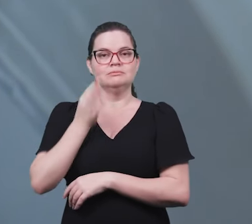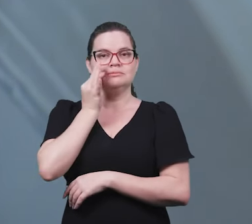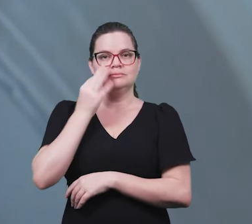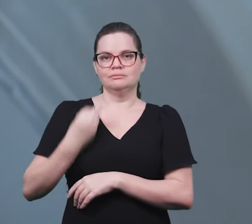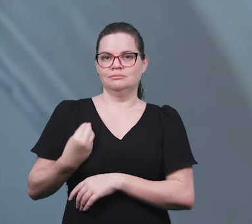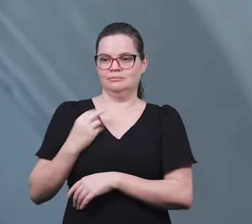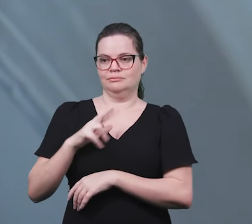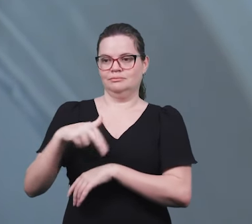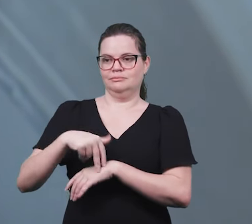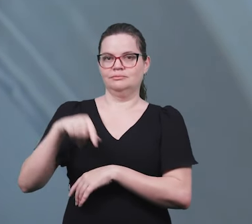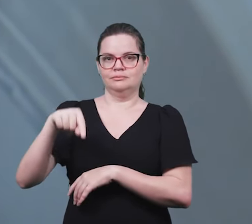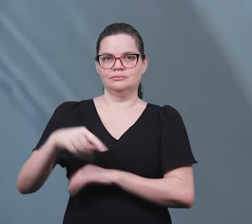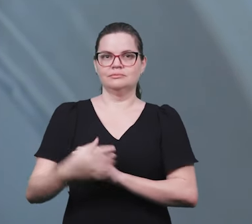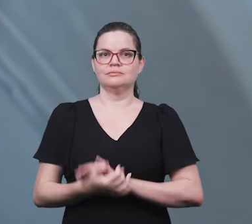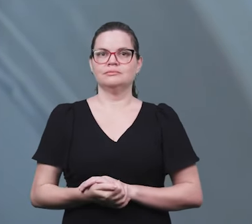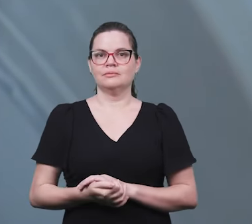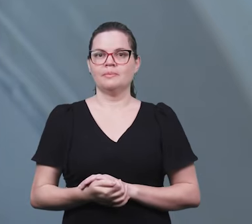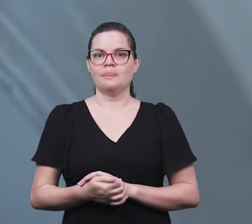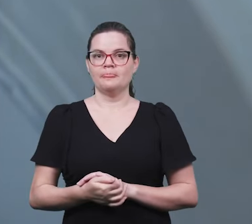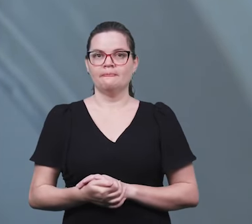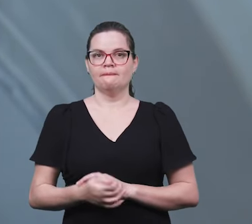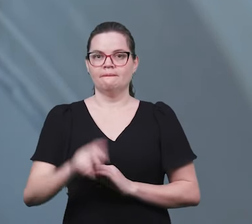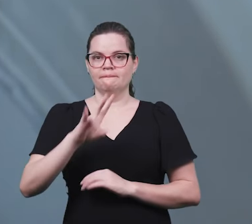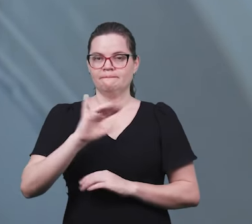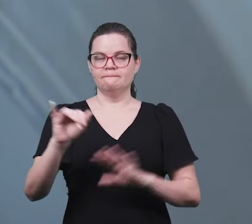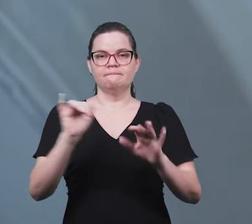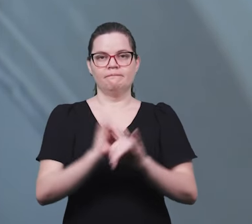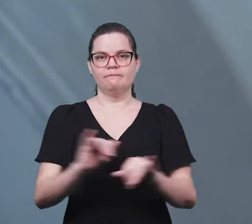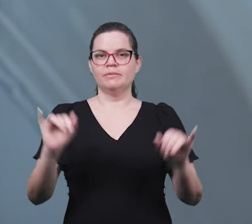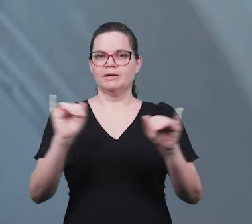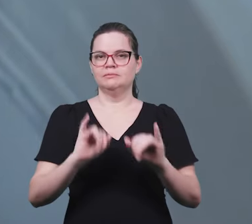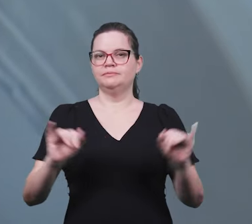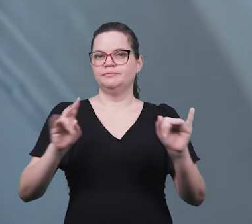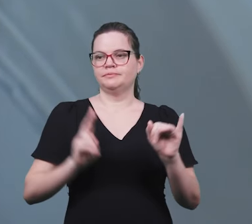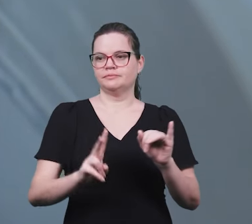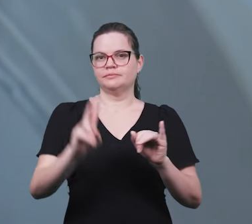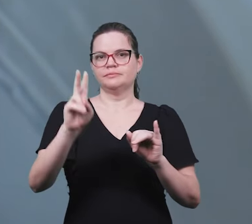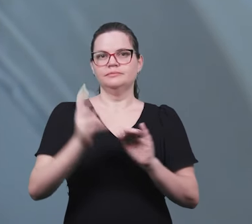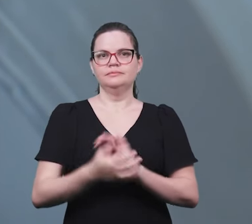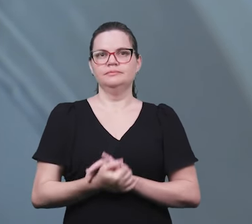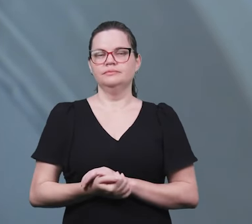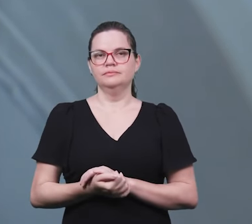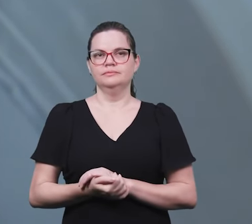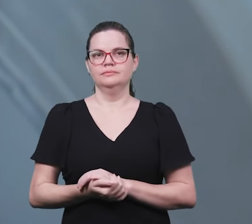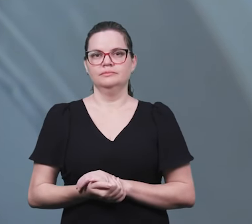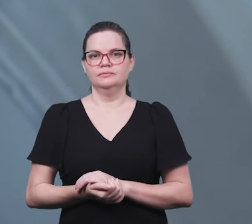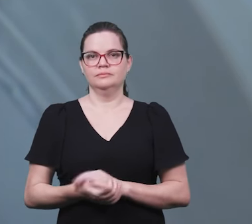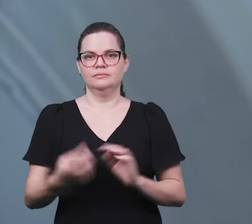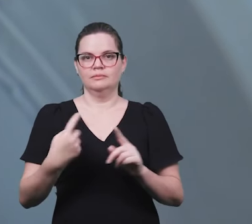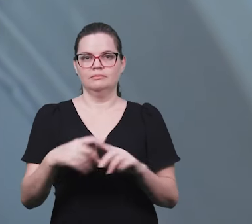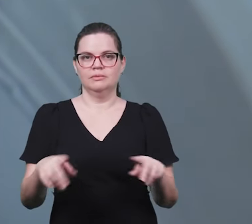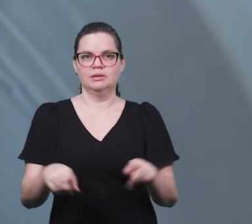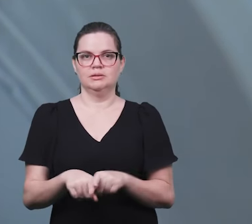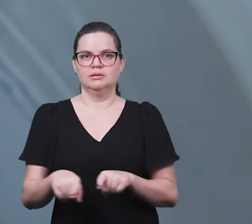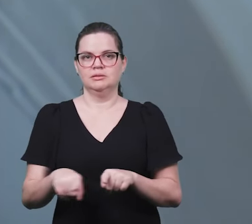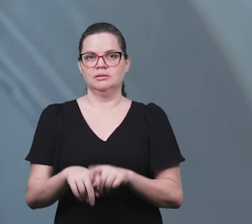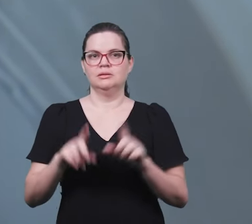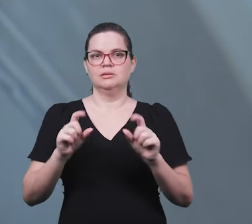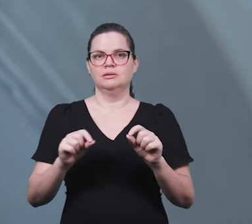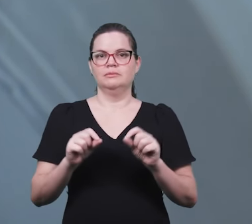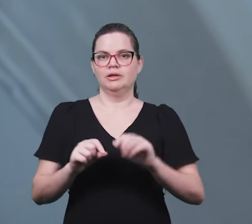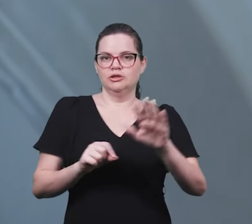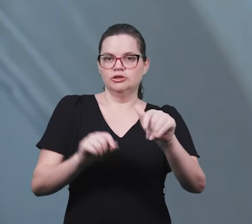para a terra anunciando e primeiro ele vai agregando os